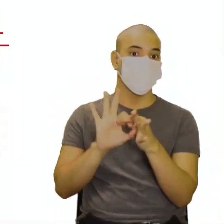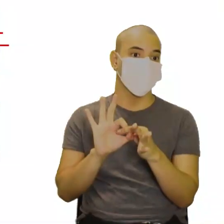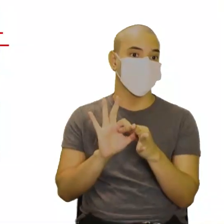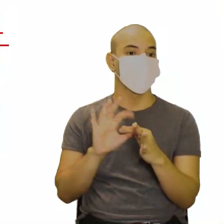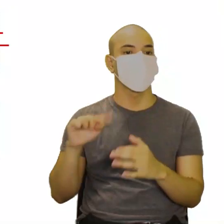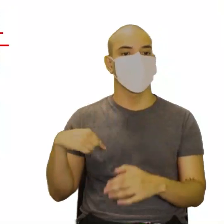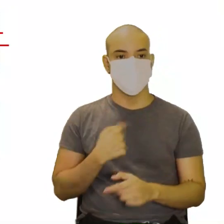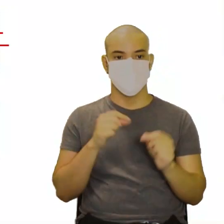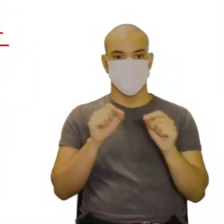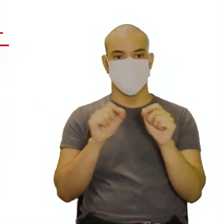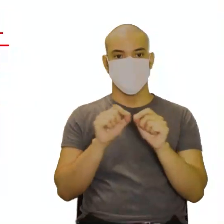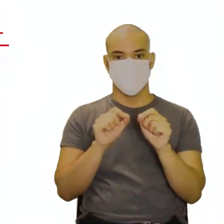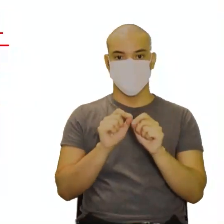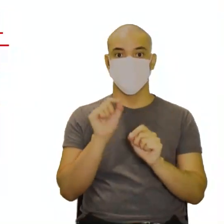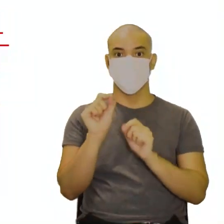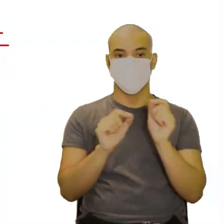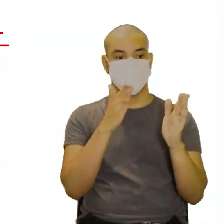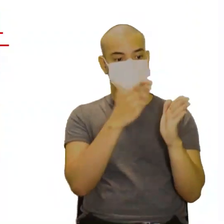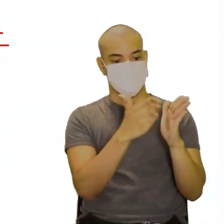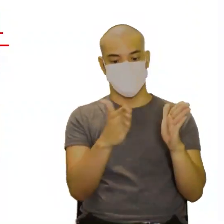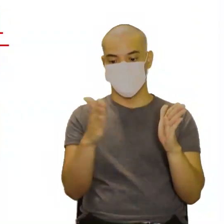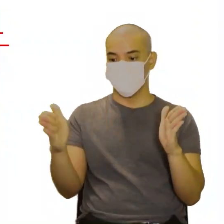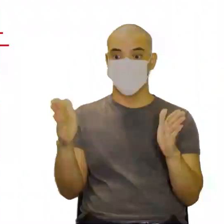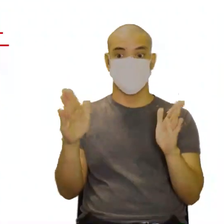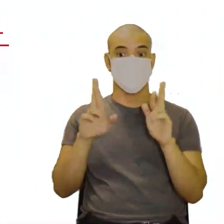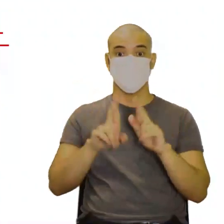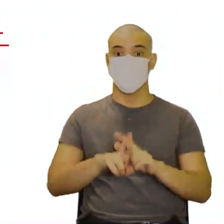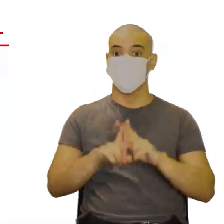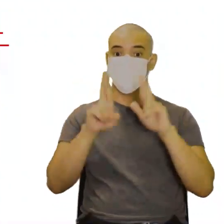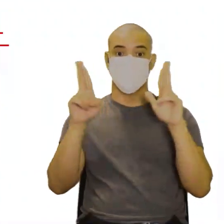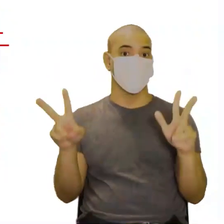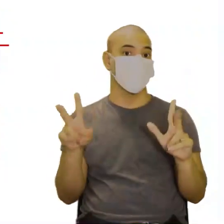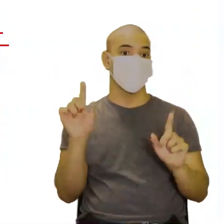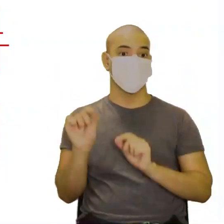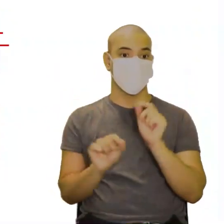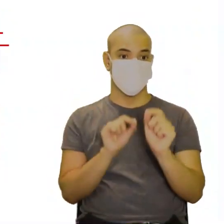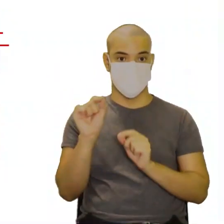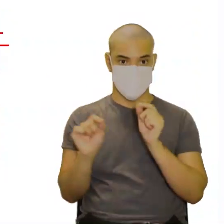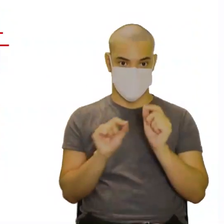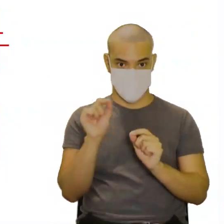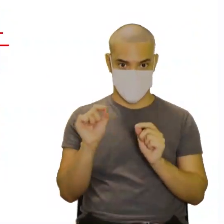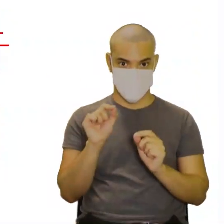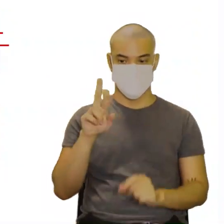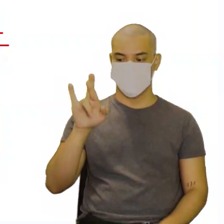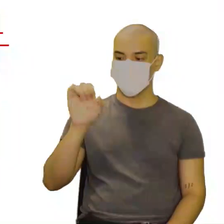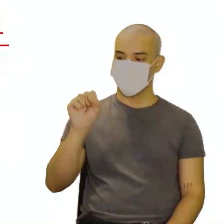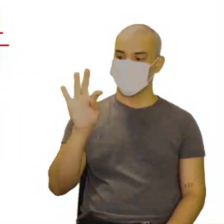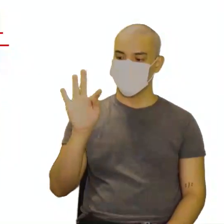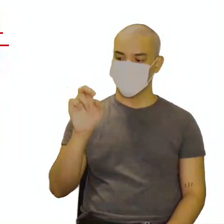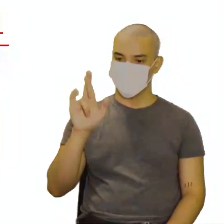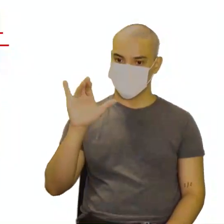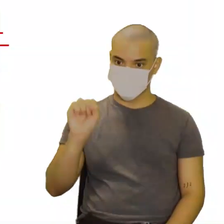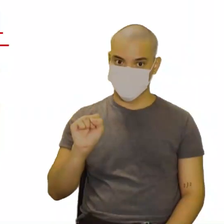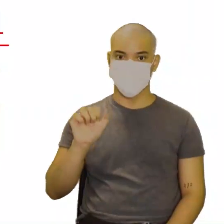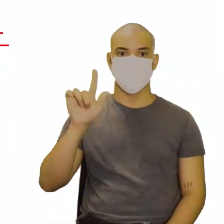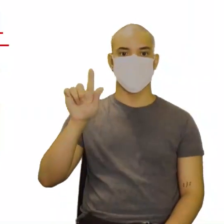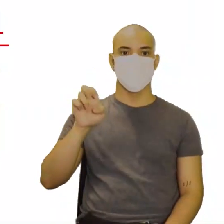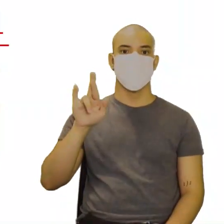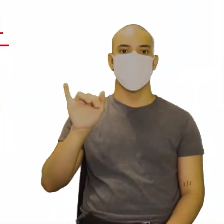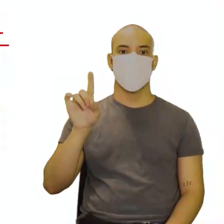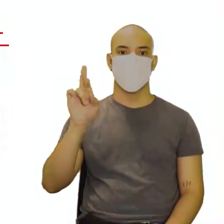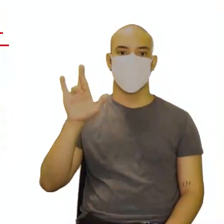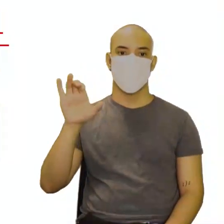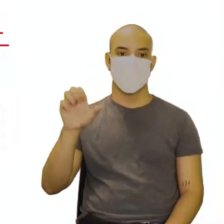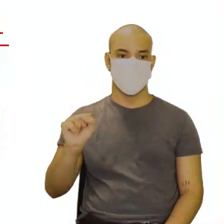gente associa em série, a única coisa que é diferente dessa associação em série para resistores e geradores é